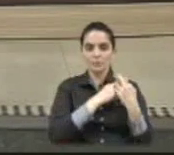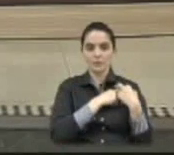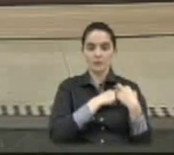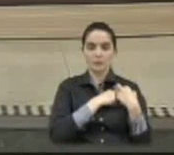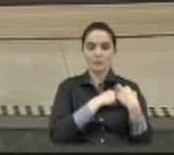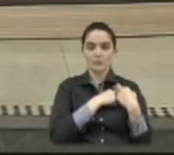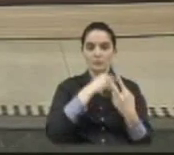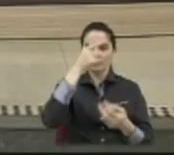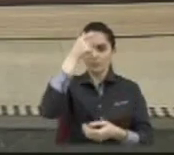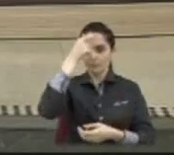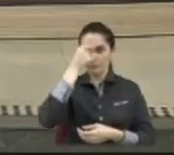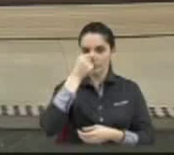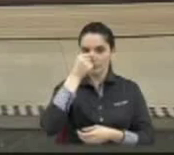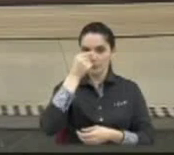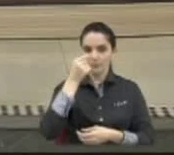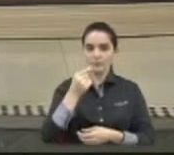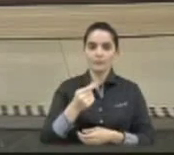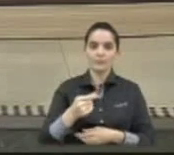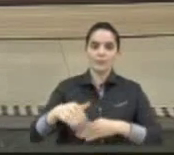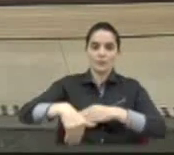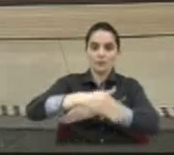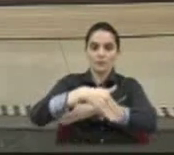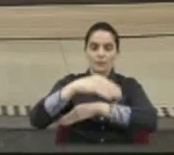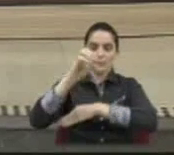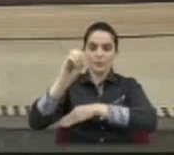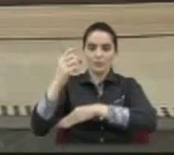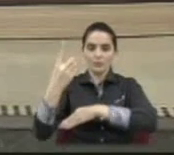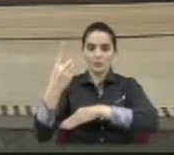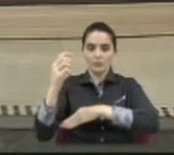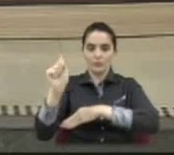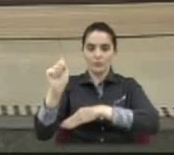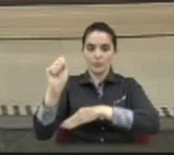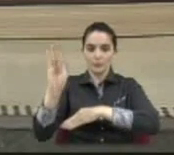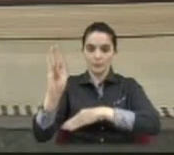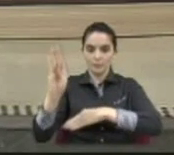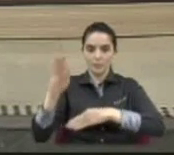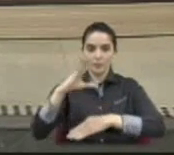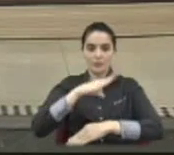de autoria do nobre vereador Jorge de Freitas, que perpetua o nome